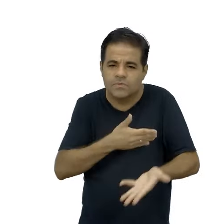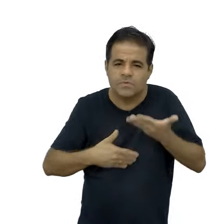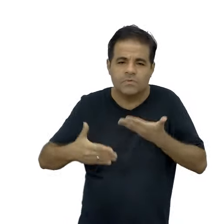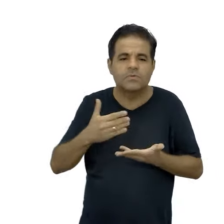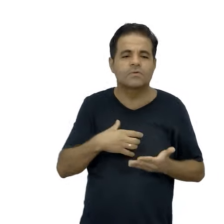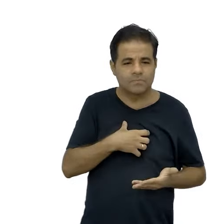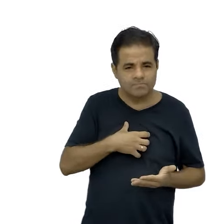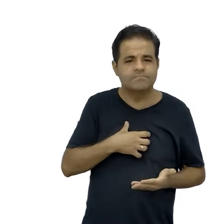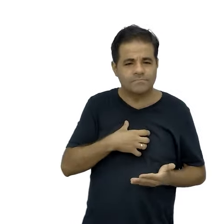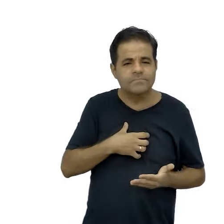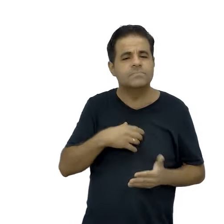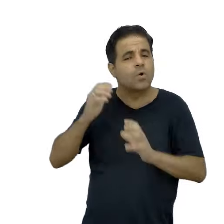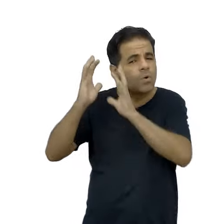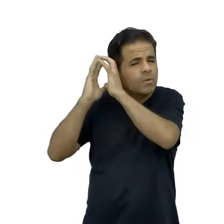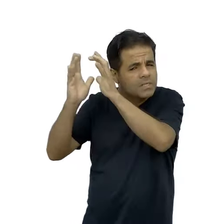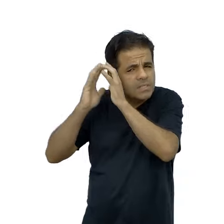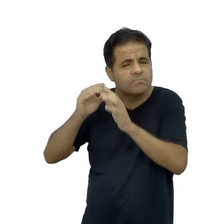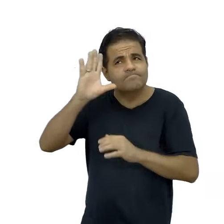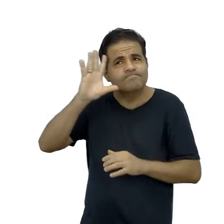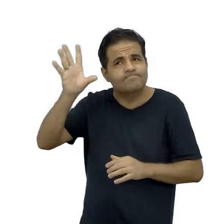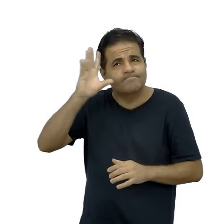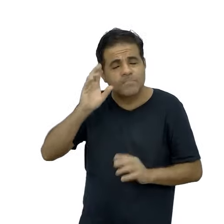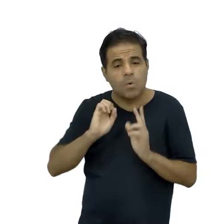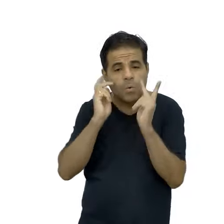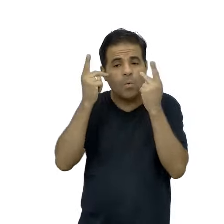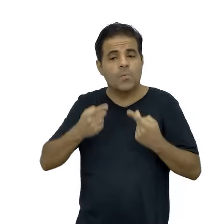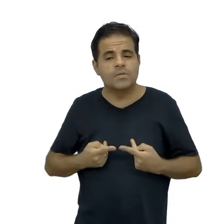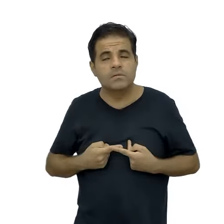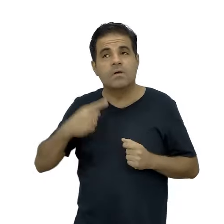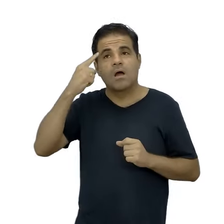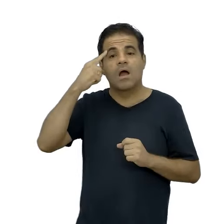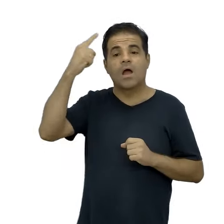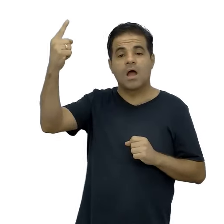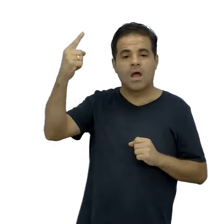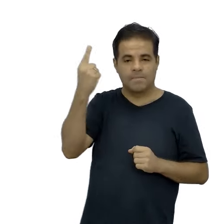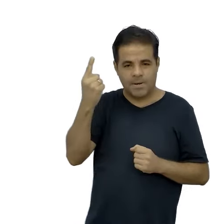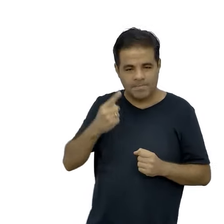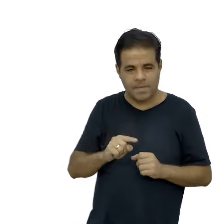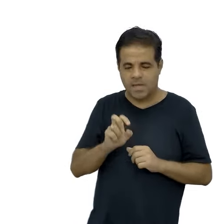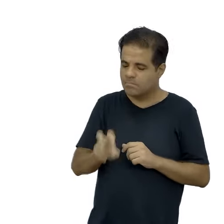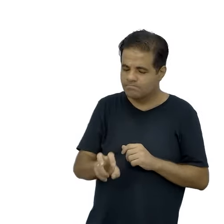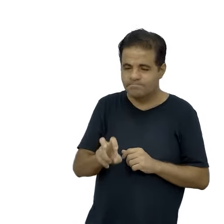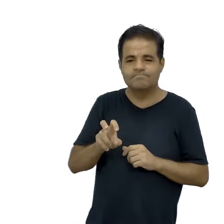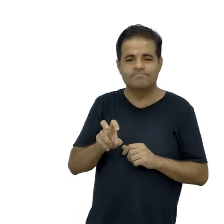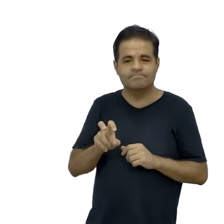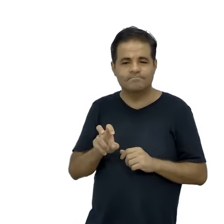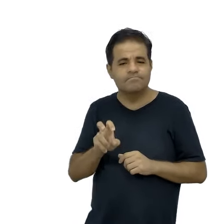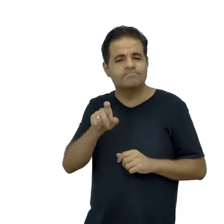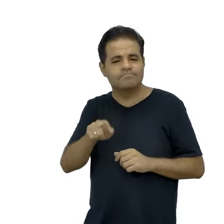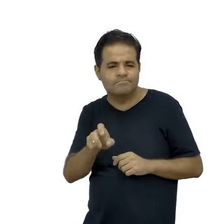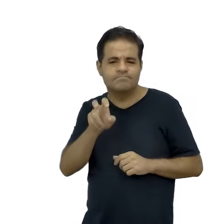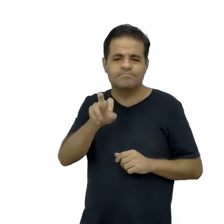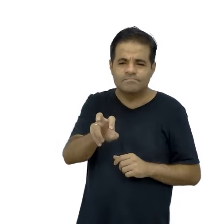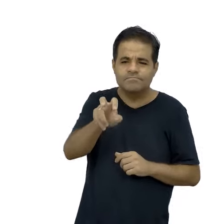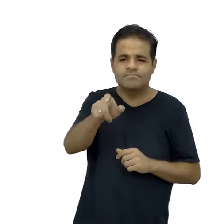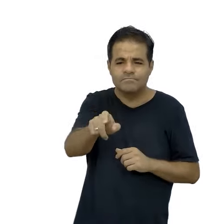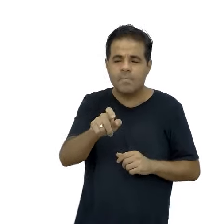de Bloom. Né? Quando eu penso em reconhecer, eu estou ali lembrando do meu primeiro degrau dessa taxonomia, que está